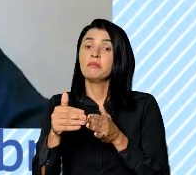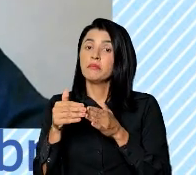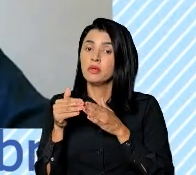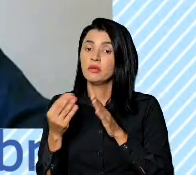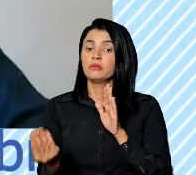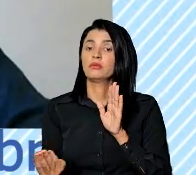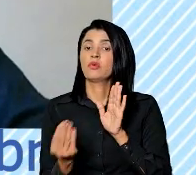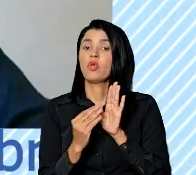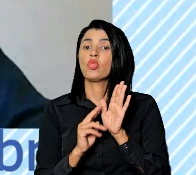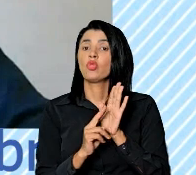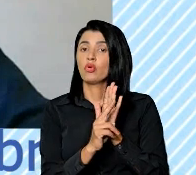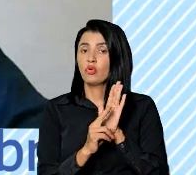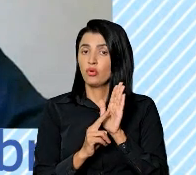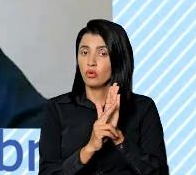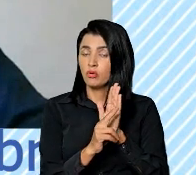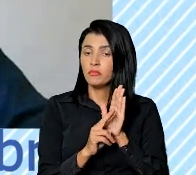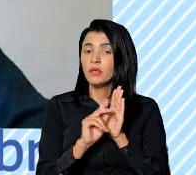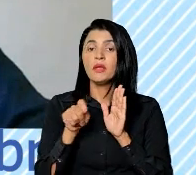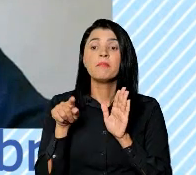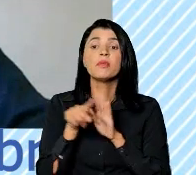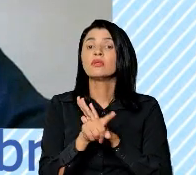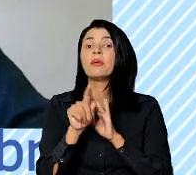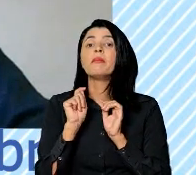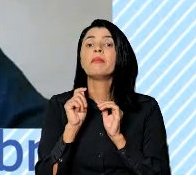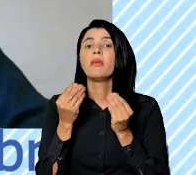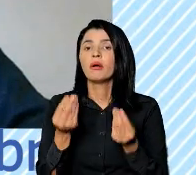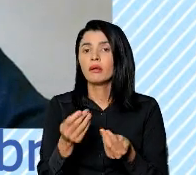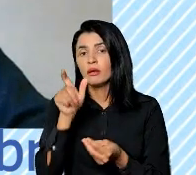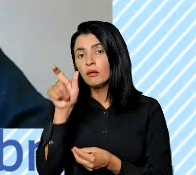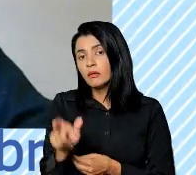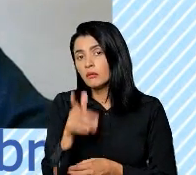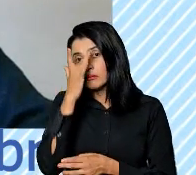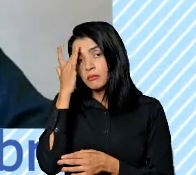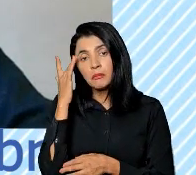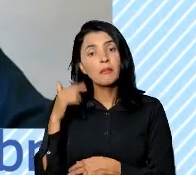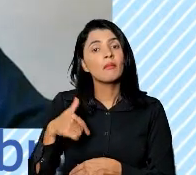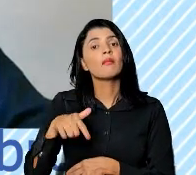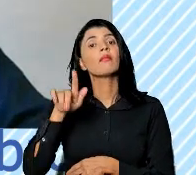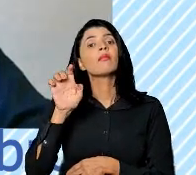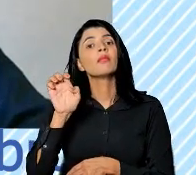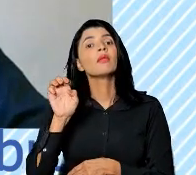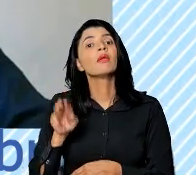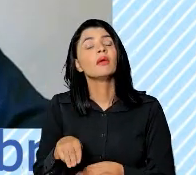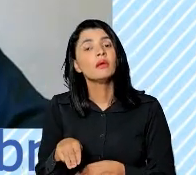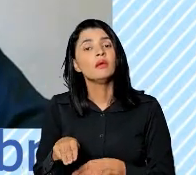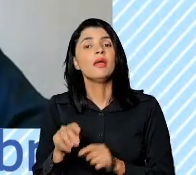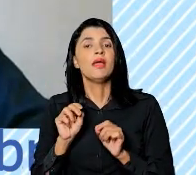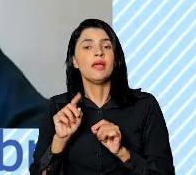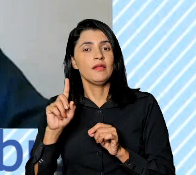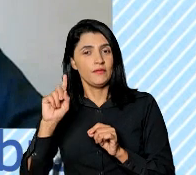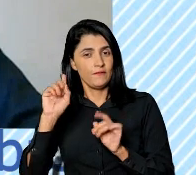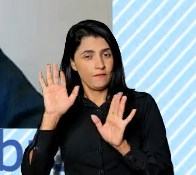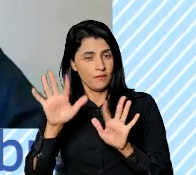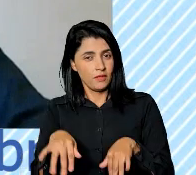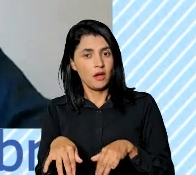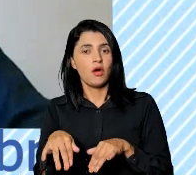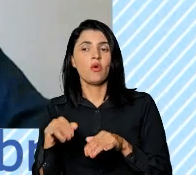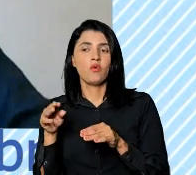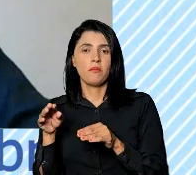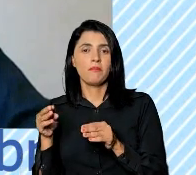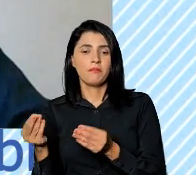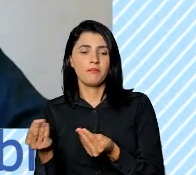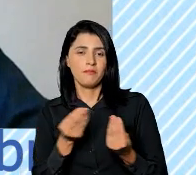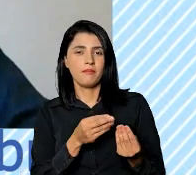coloquem o seu nome e a quem dirigem a sua pergunta, e ao final nós vamos passar essas perguntas para as